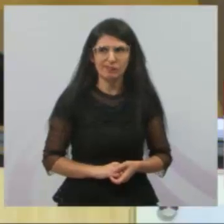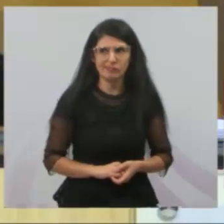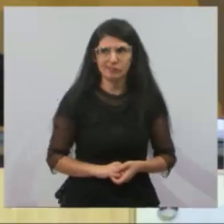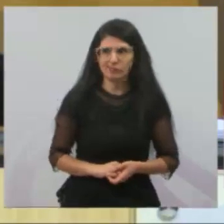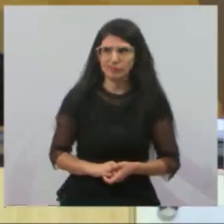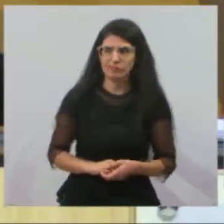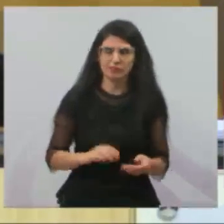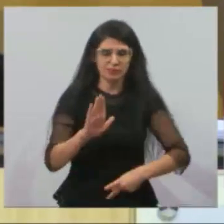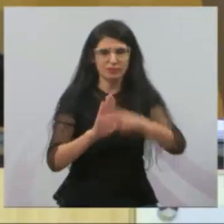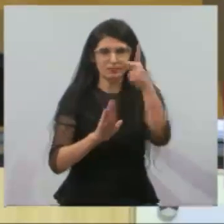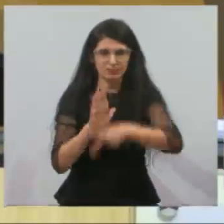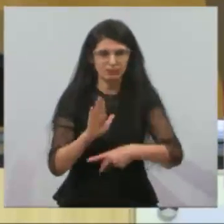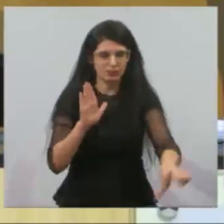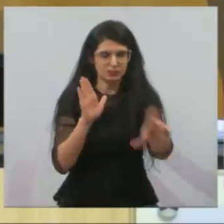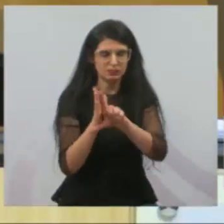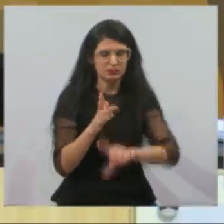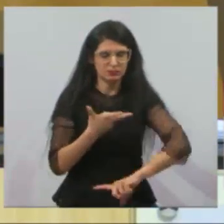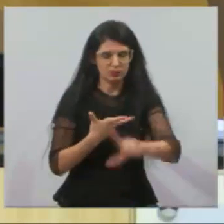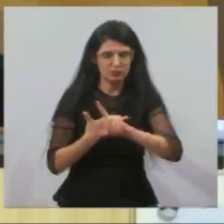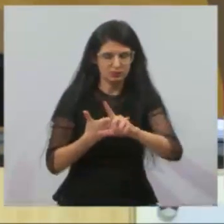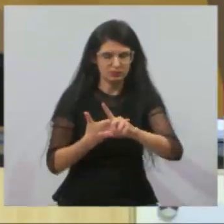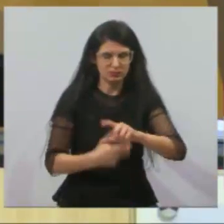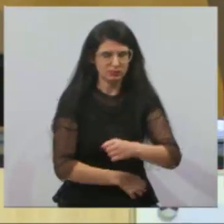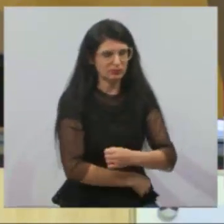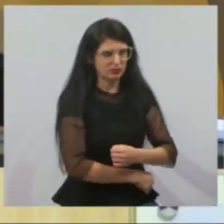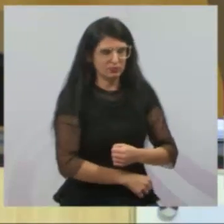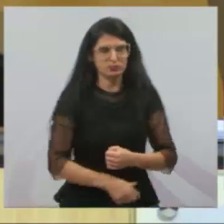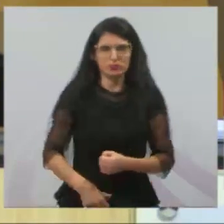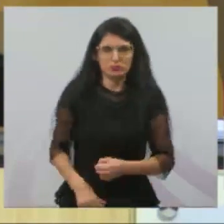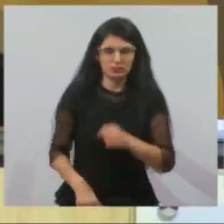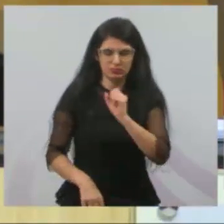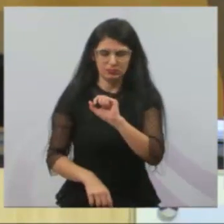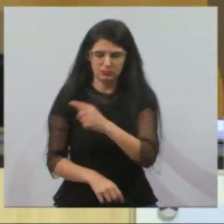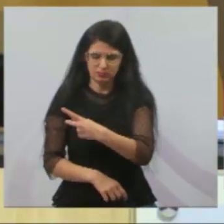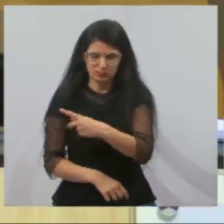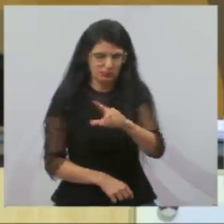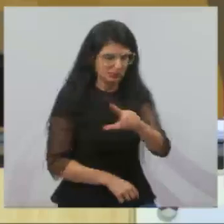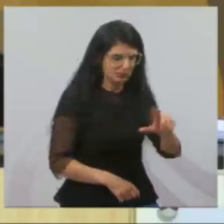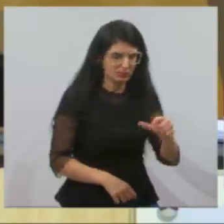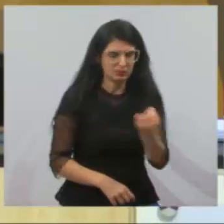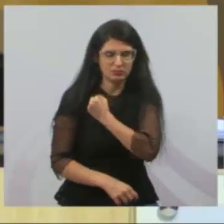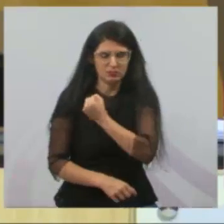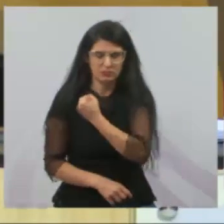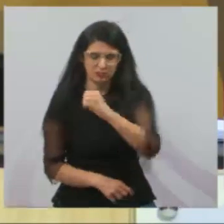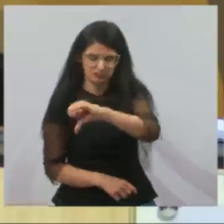Discussão única do projeto de lei do Legislativo PLE número